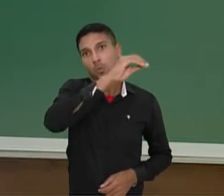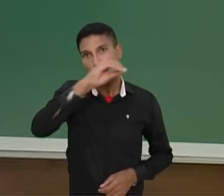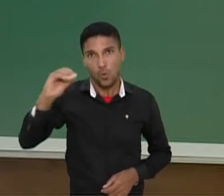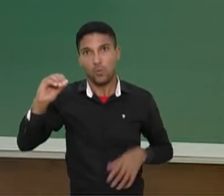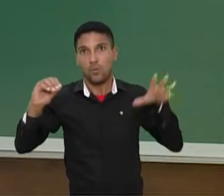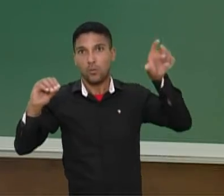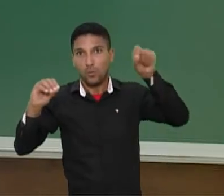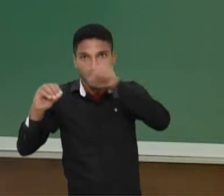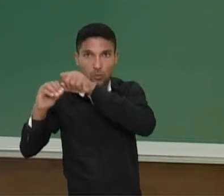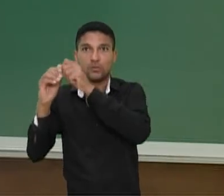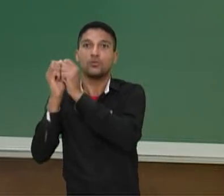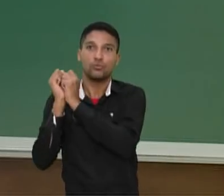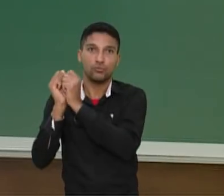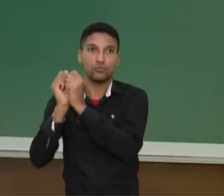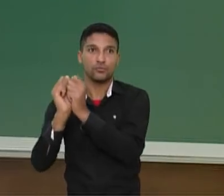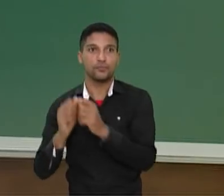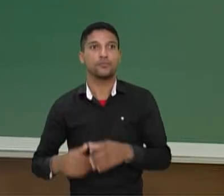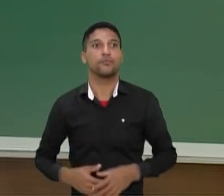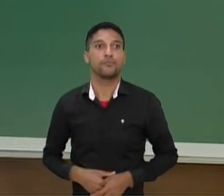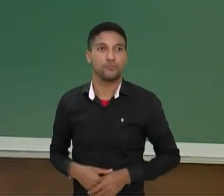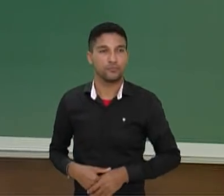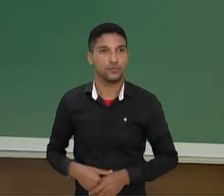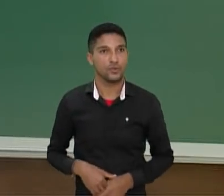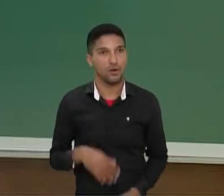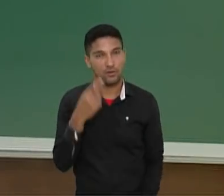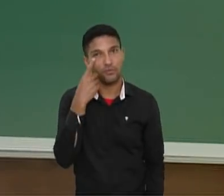mais 7, 12 mais 12, né?